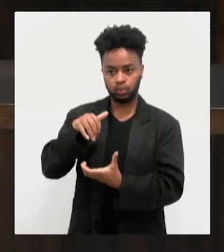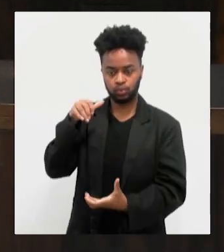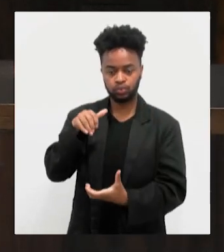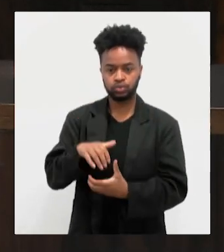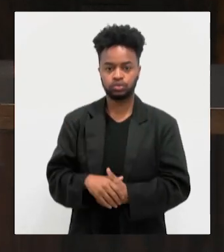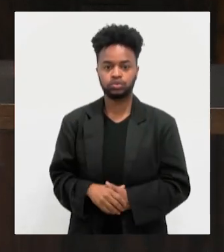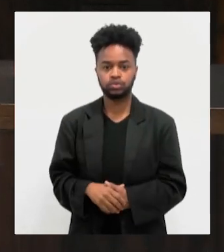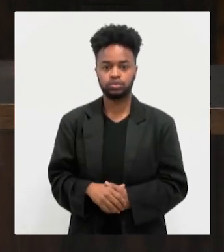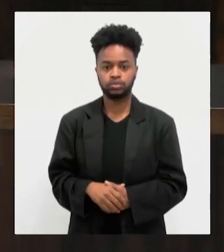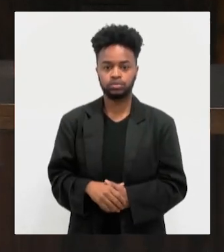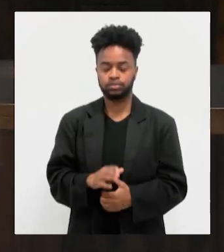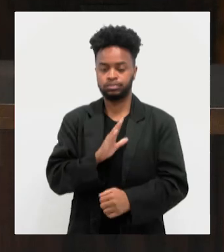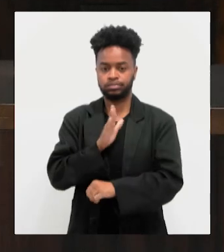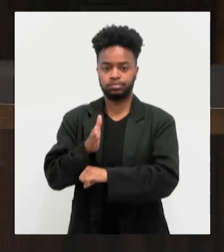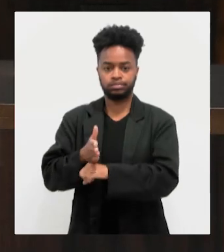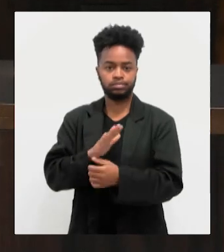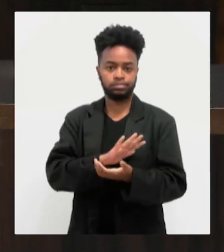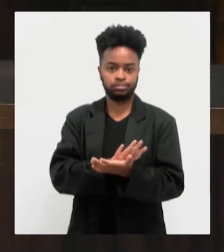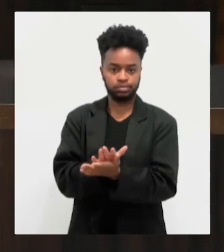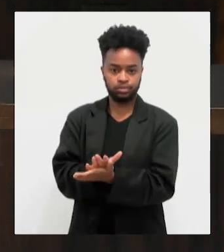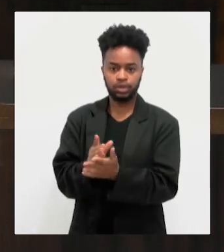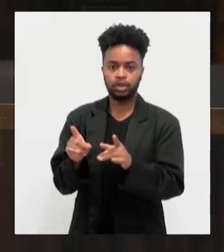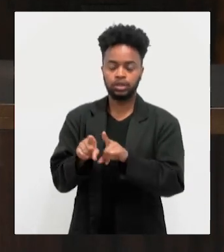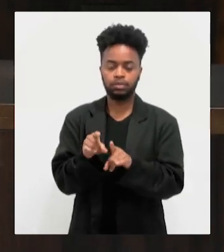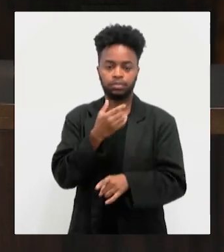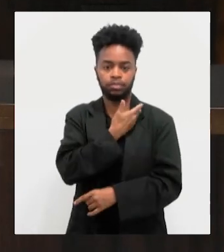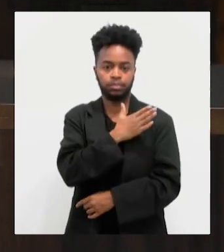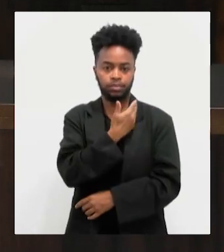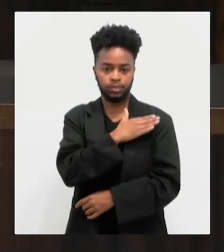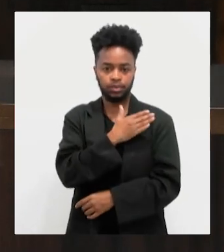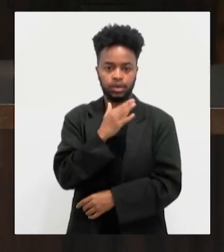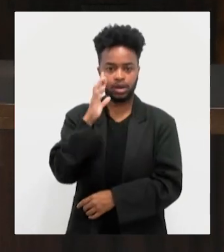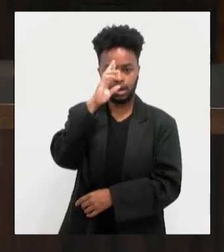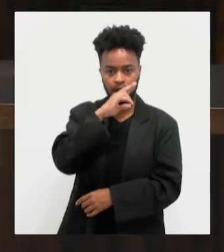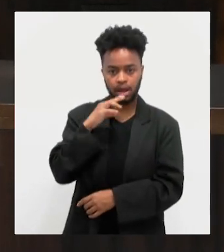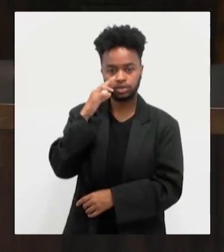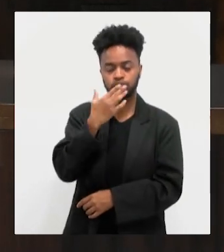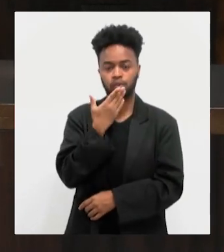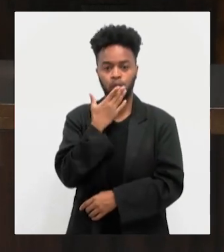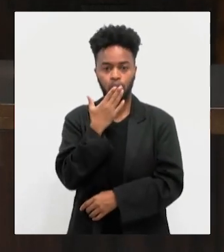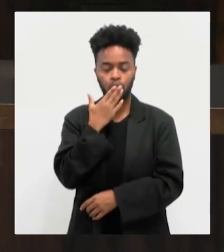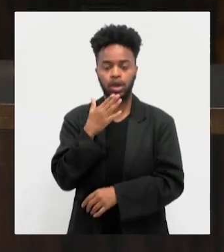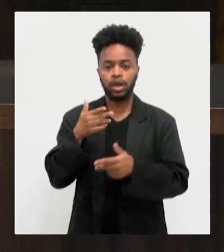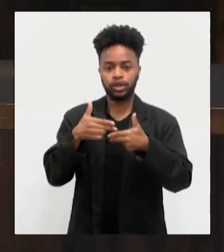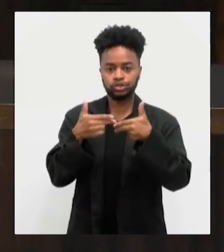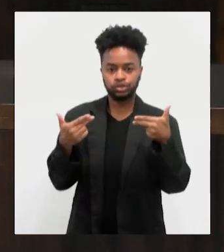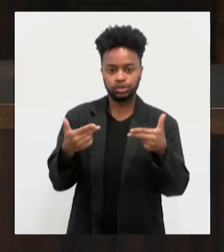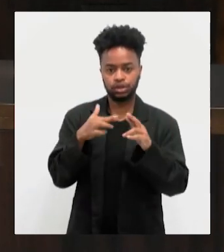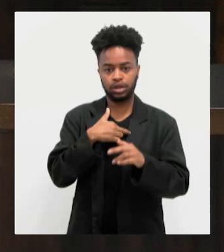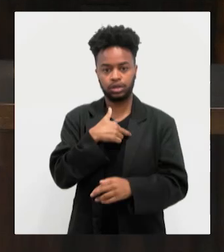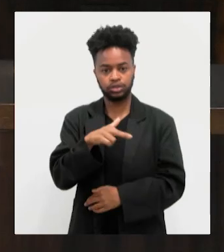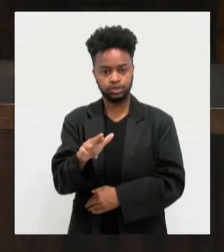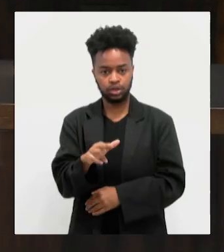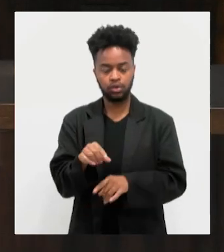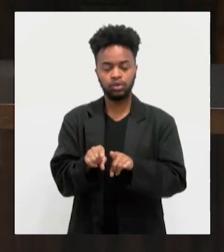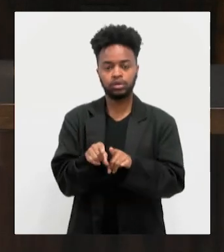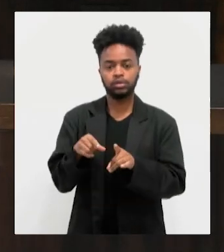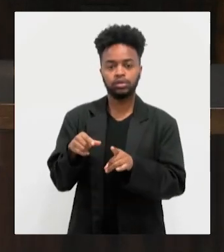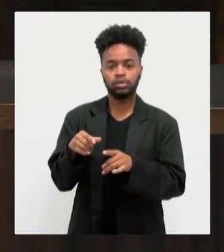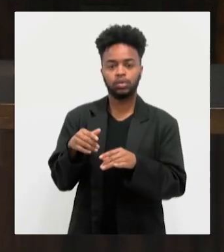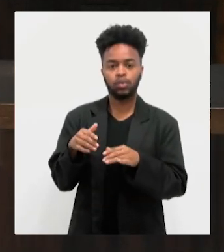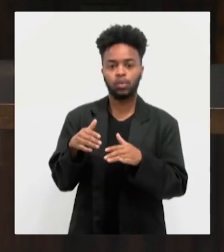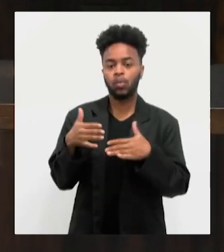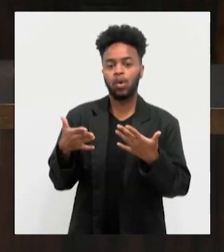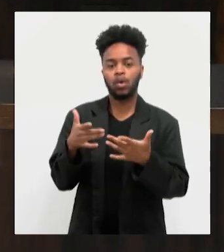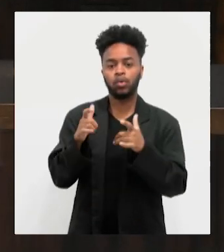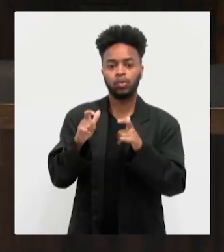de Combate a Discriminações e Preconceitos de Raça, Cor, Etnia, Religião e Procedência